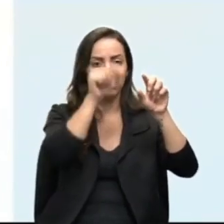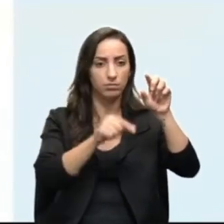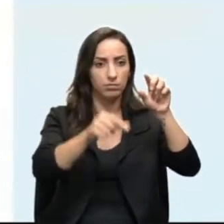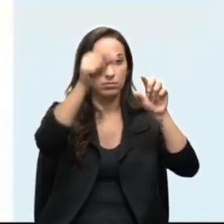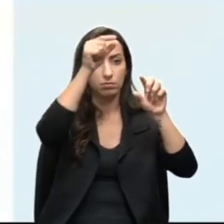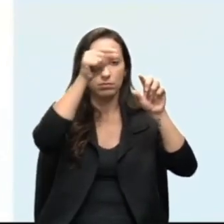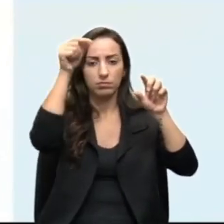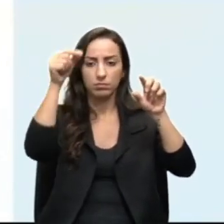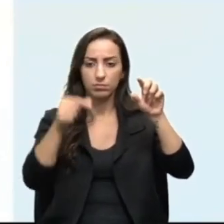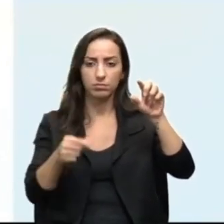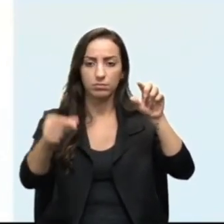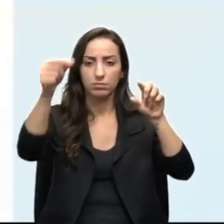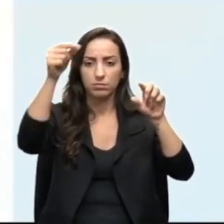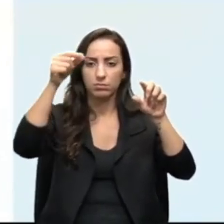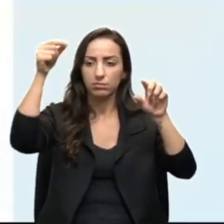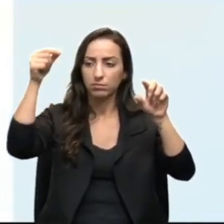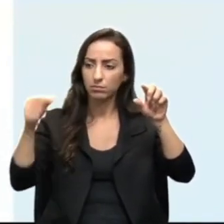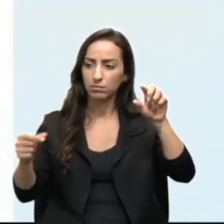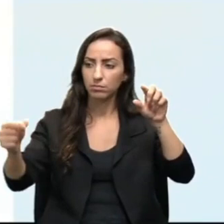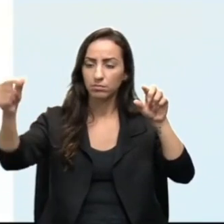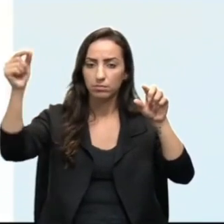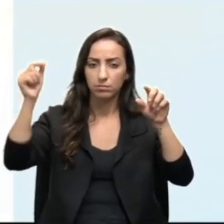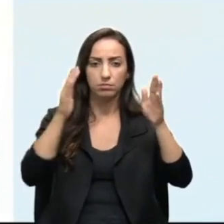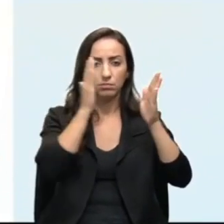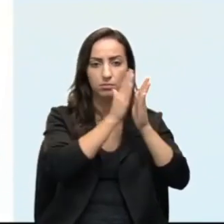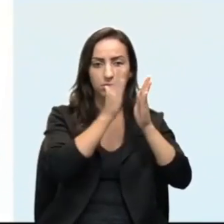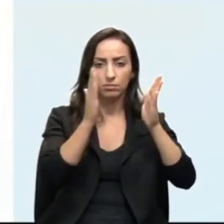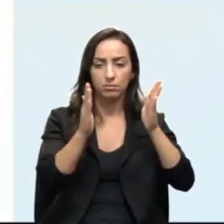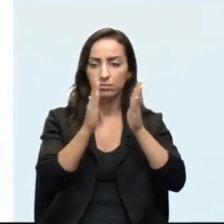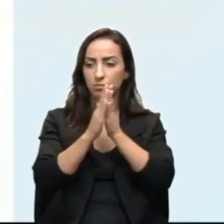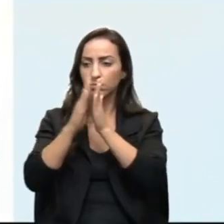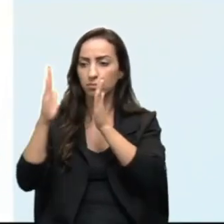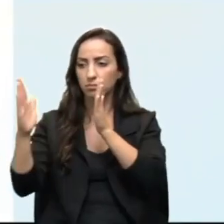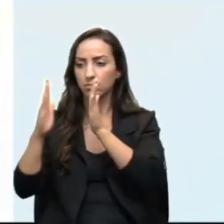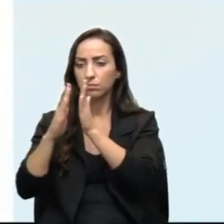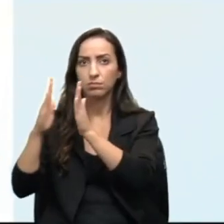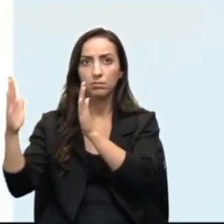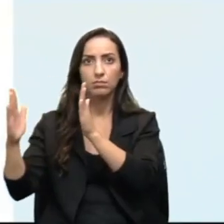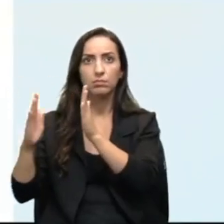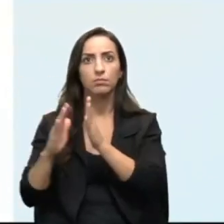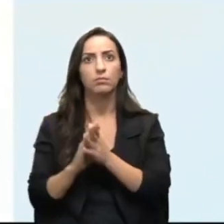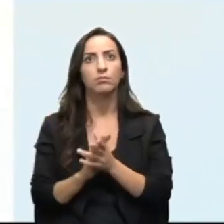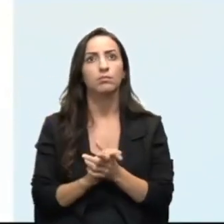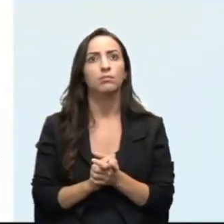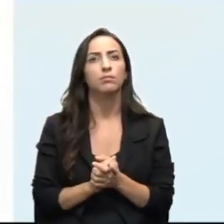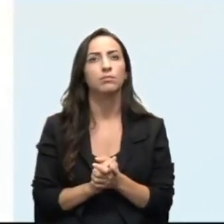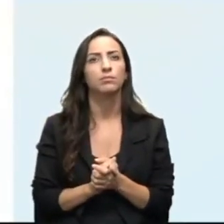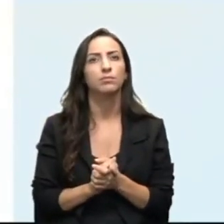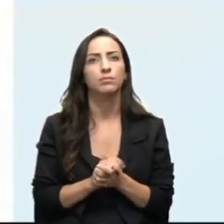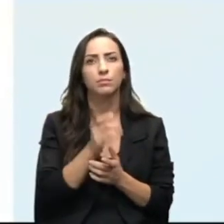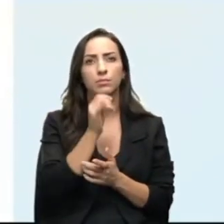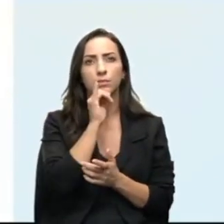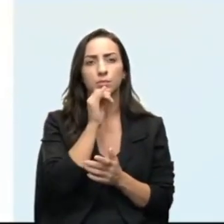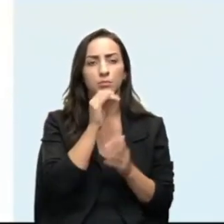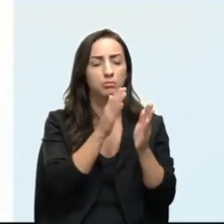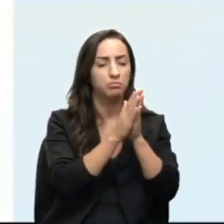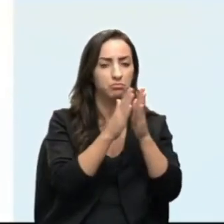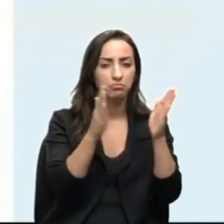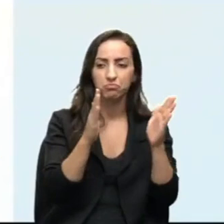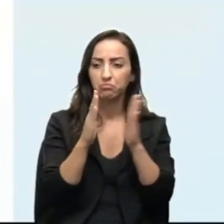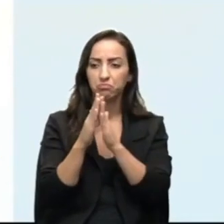espaçados a cada... Ficou um pouco fora de escala. Por exemplo, a